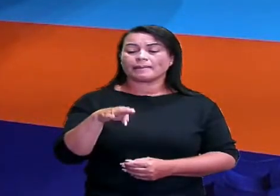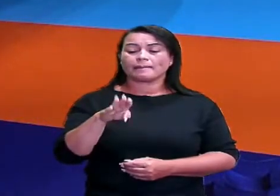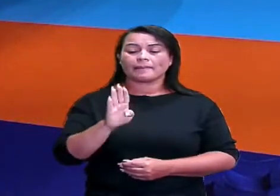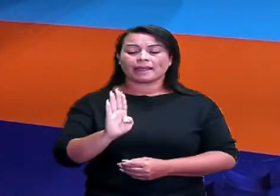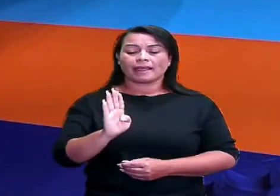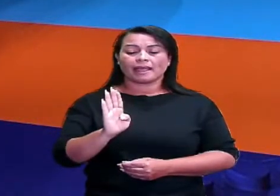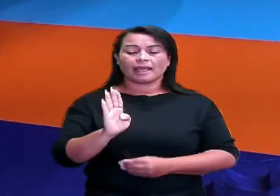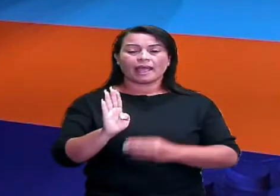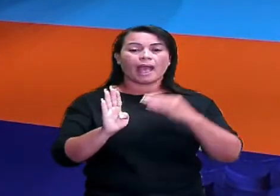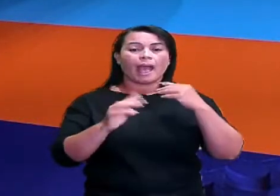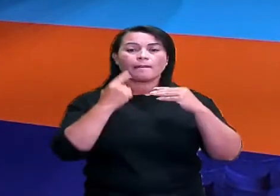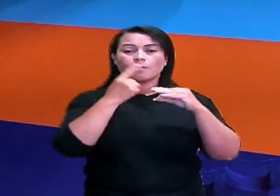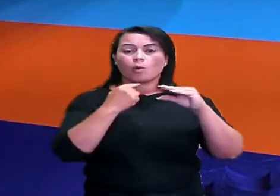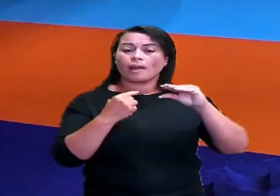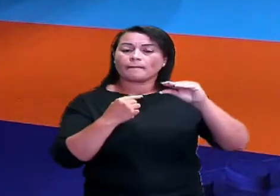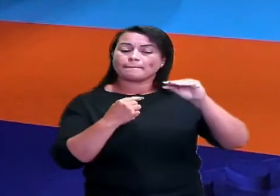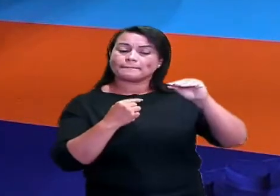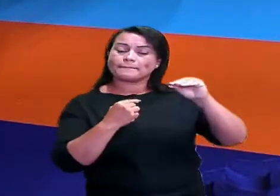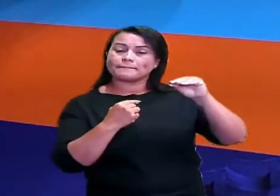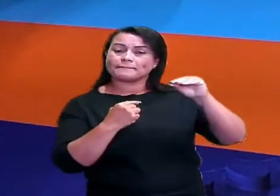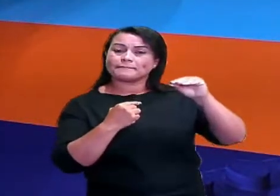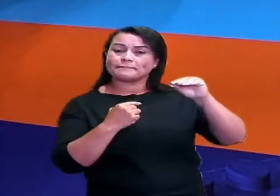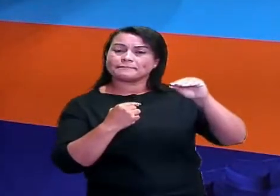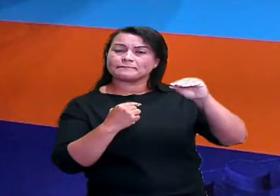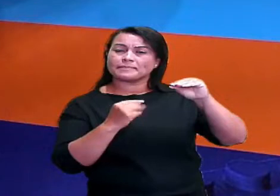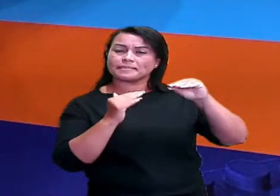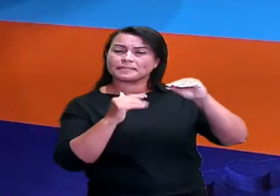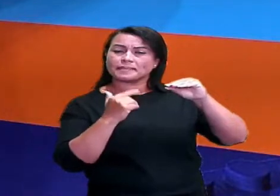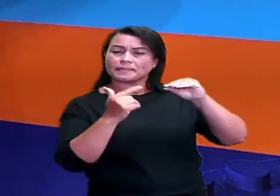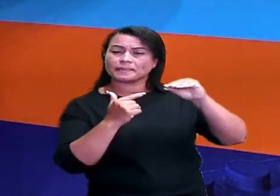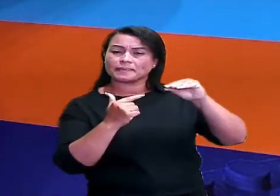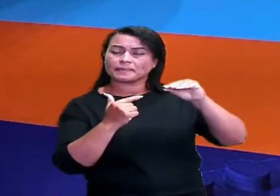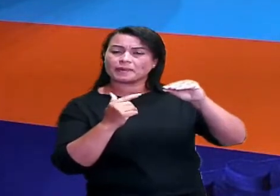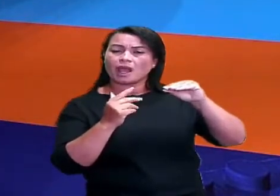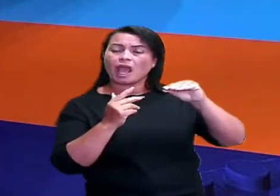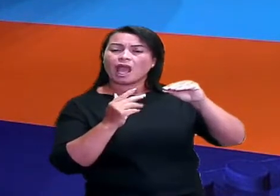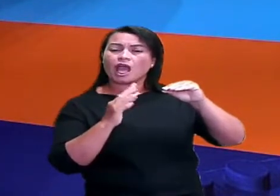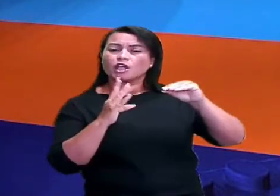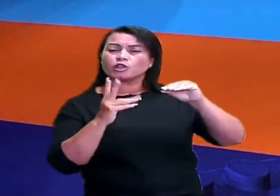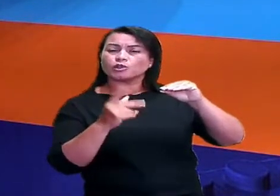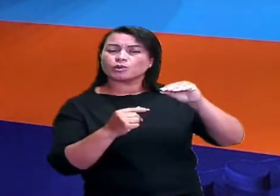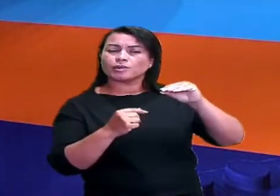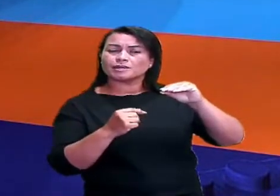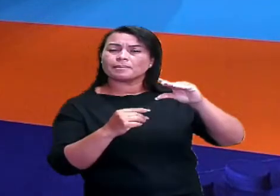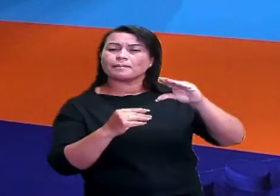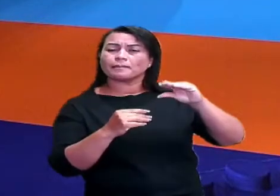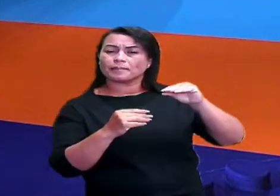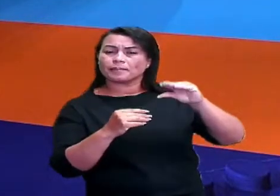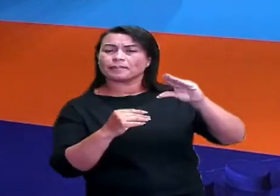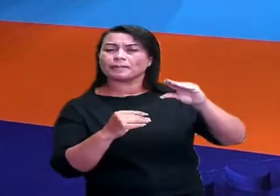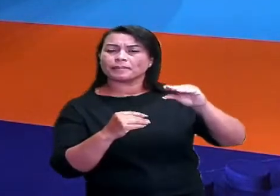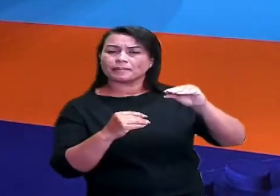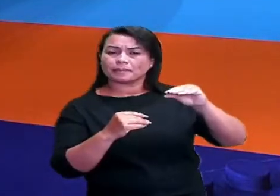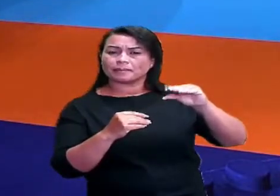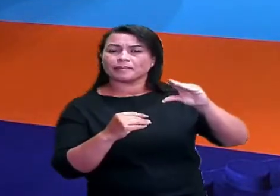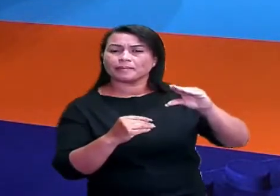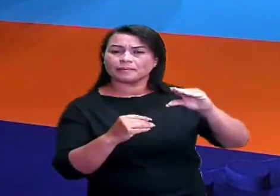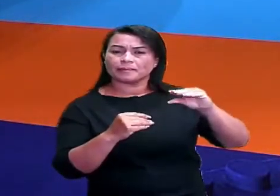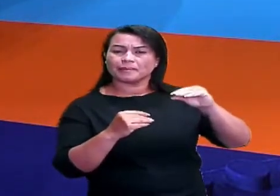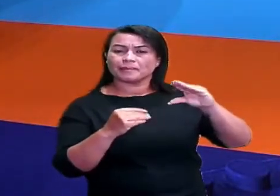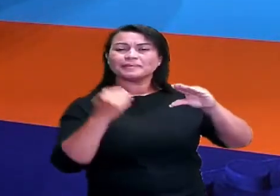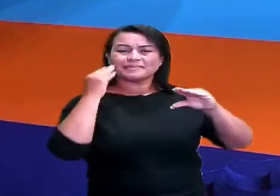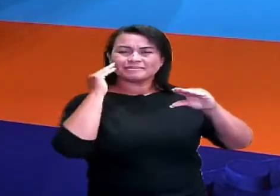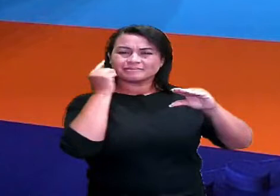têm os lábios aqui, ó. Elas são bilabiais. Todas elas a gente bate os lábios. B,